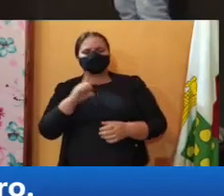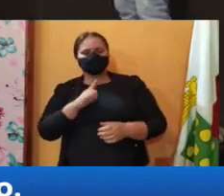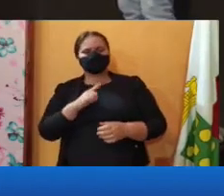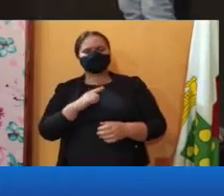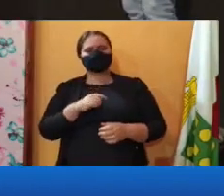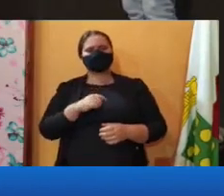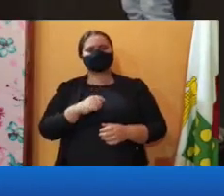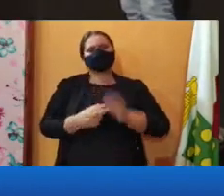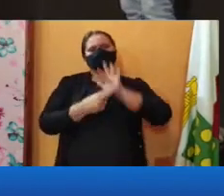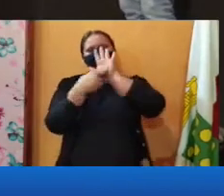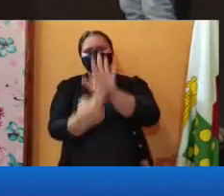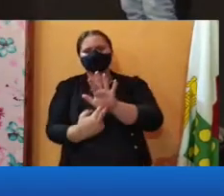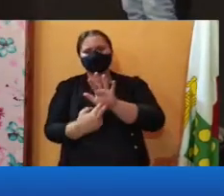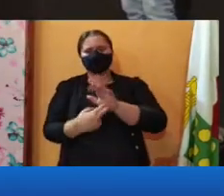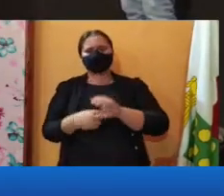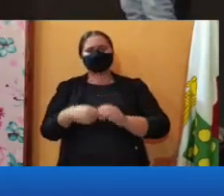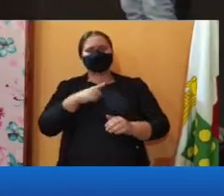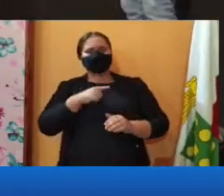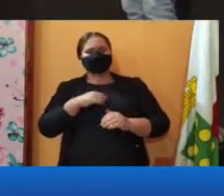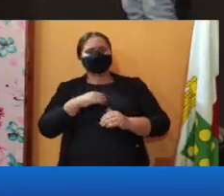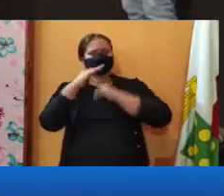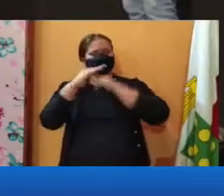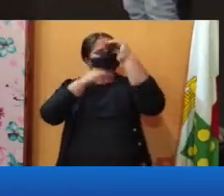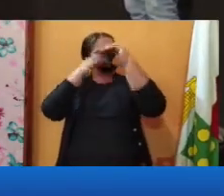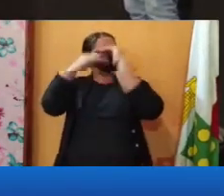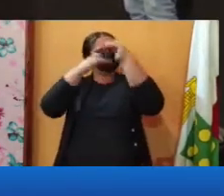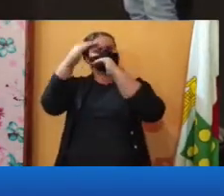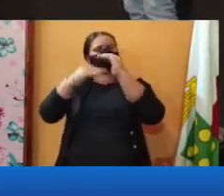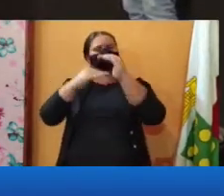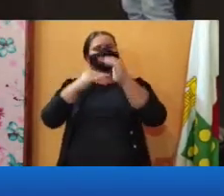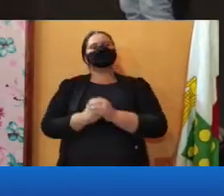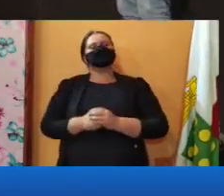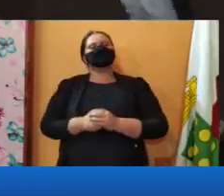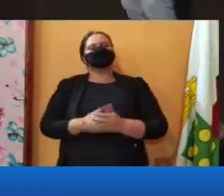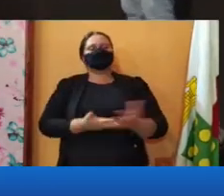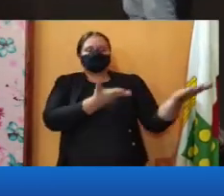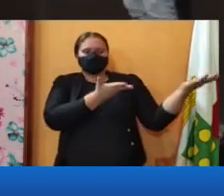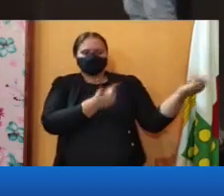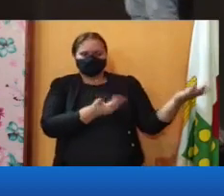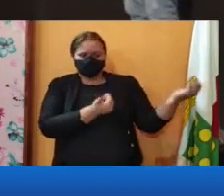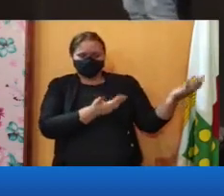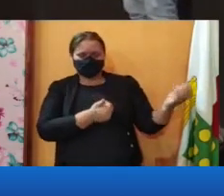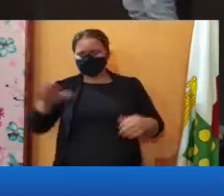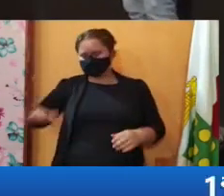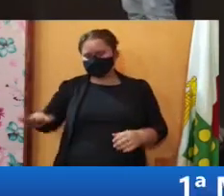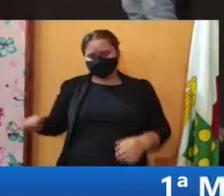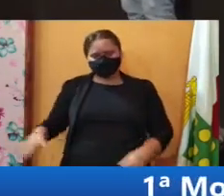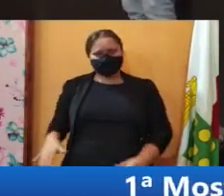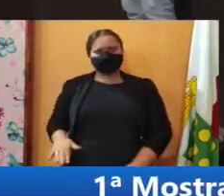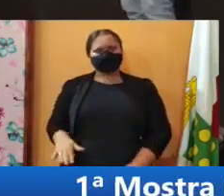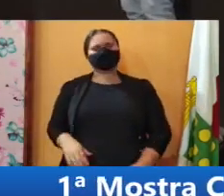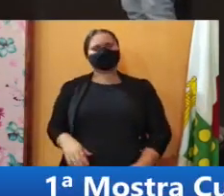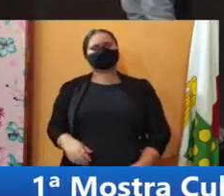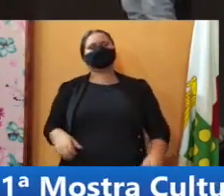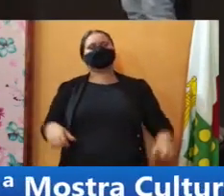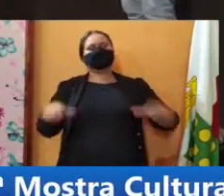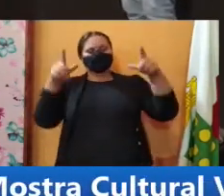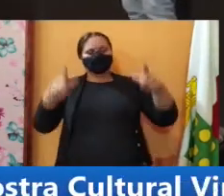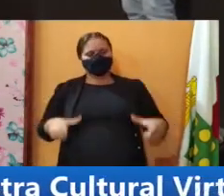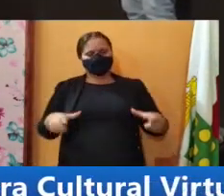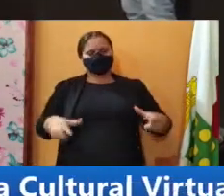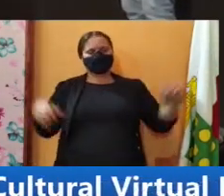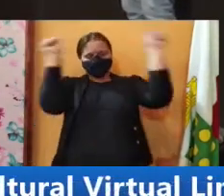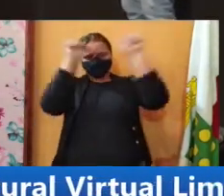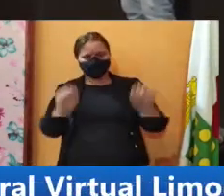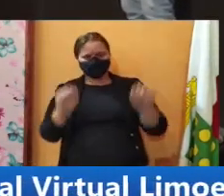bem representado, vai ter uma continuidade, né, porque essa juventude, essa criançada que Fábio também recebe aqui no Galpão das Artes,